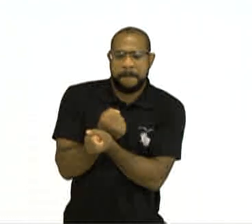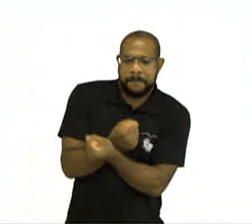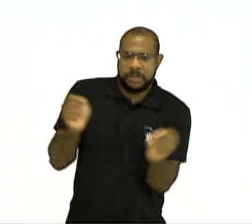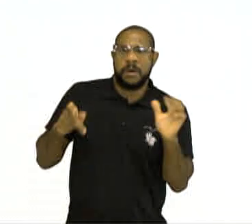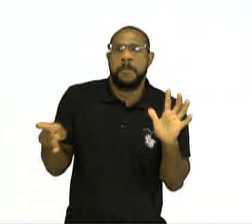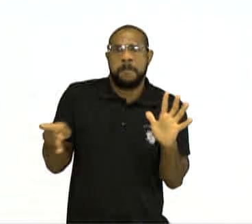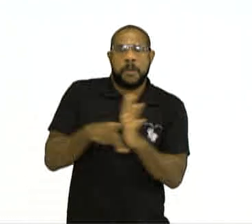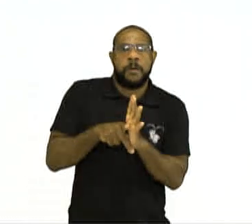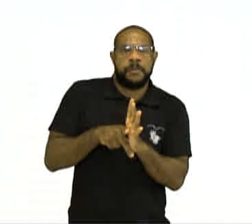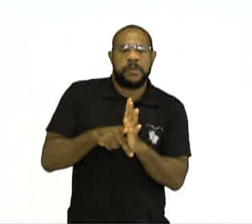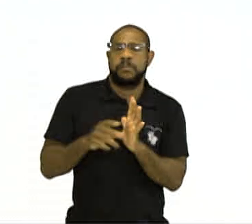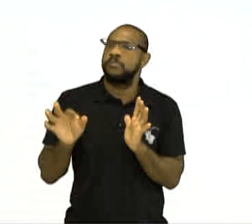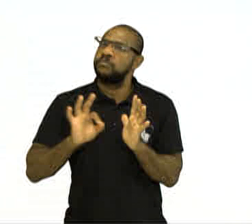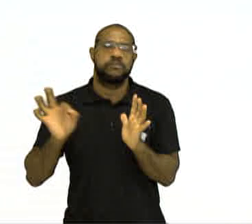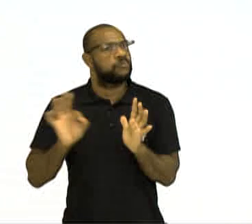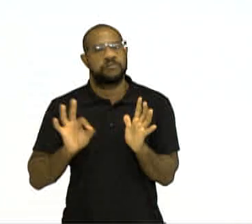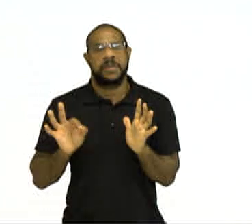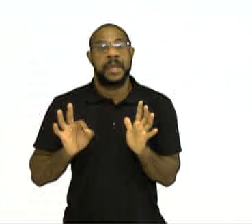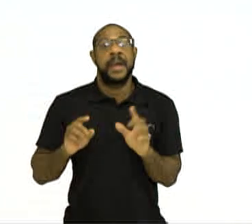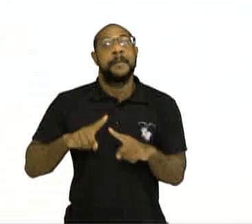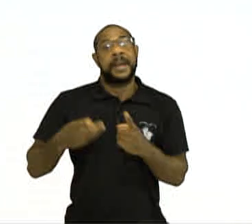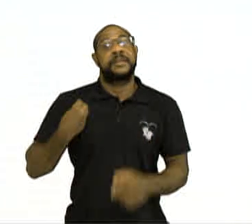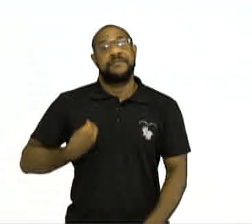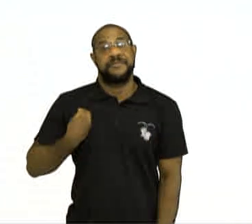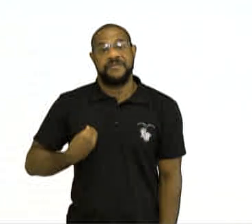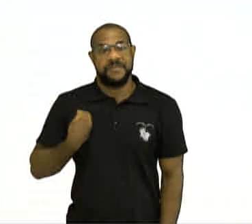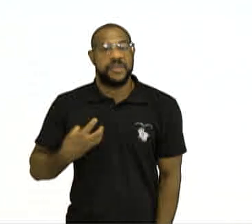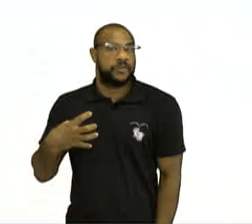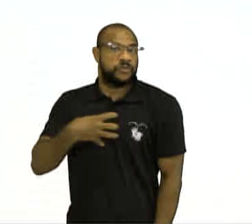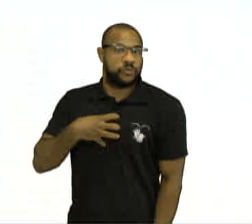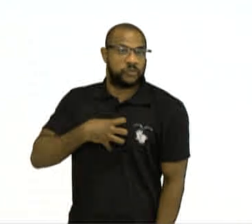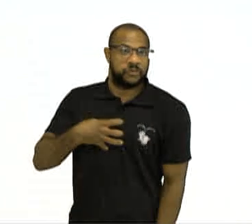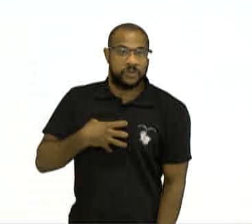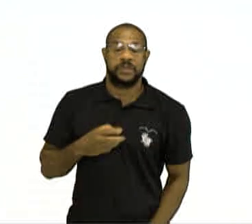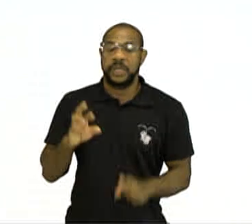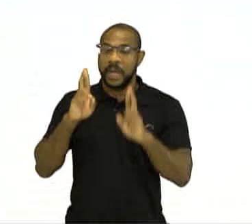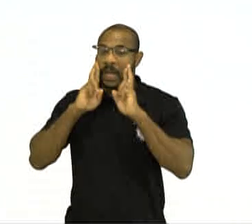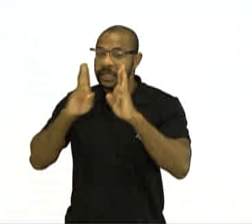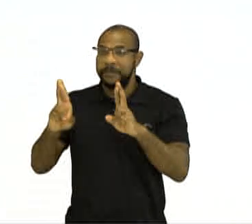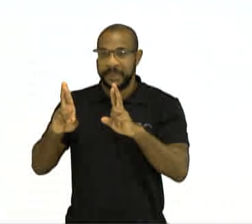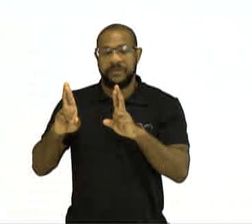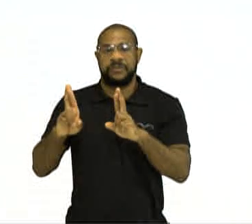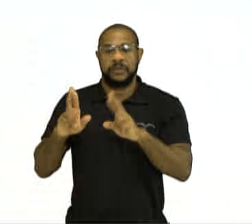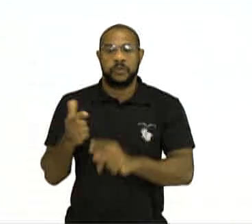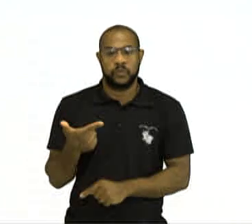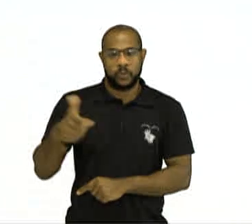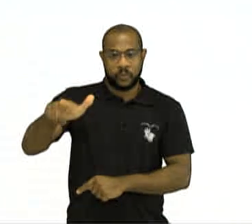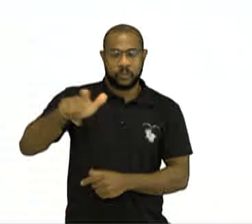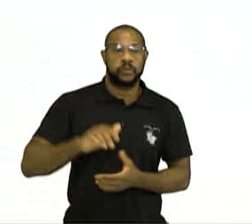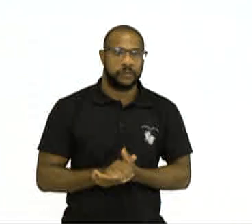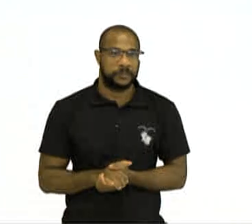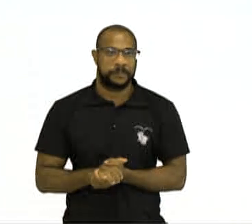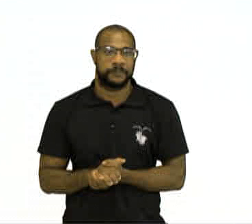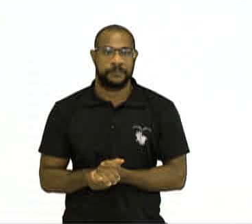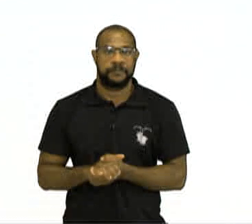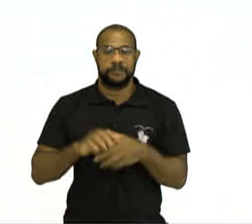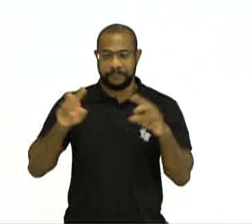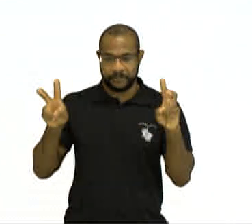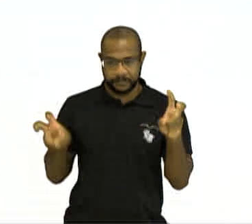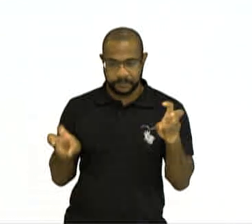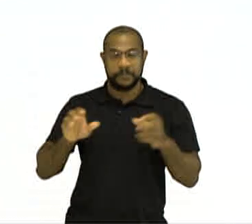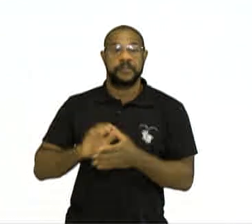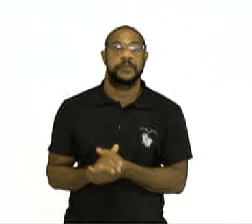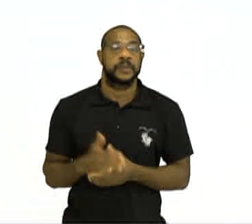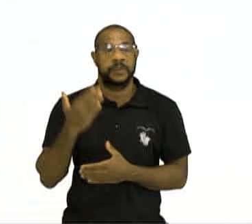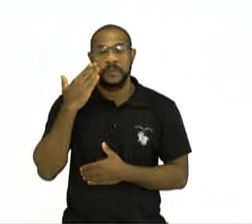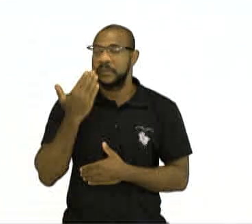viver de uma maneira que se respeite e aumente a liberdade dos outros. Fecha aspas. Veja